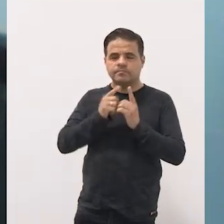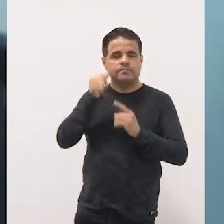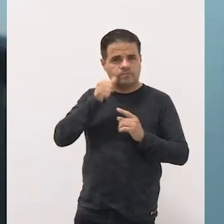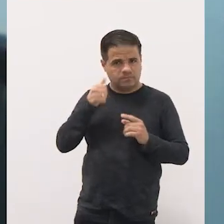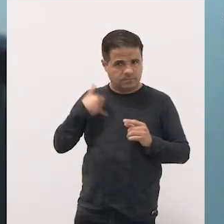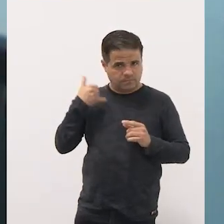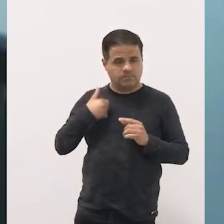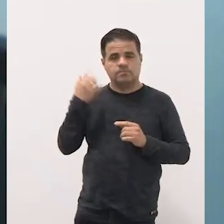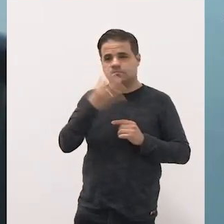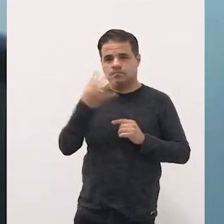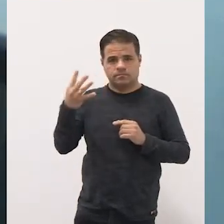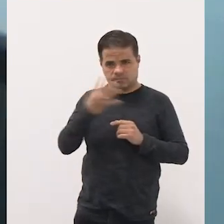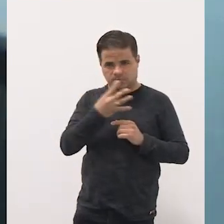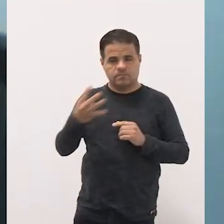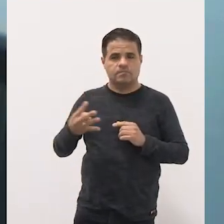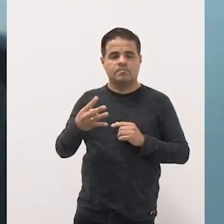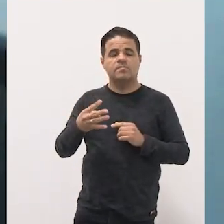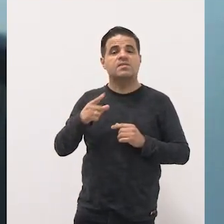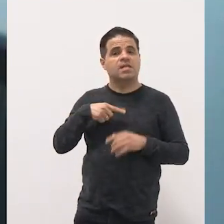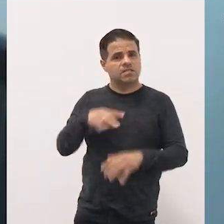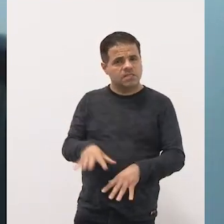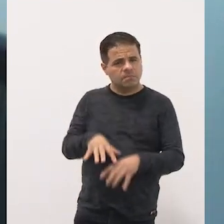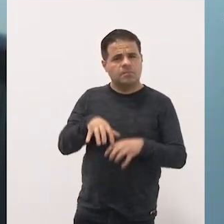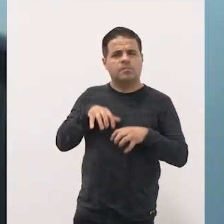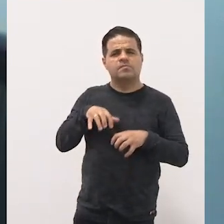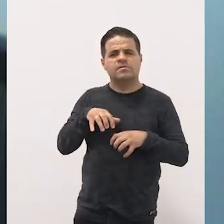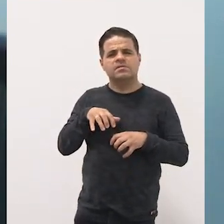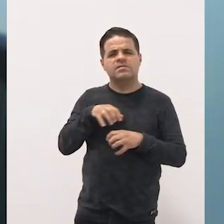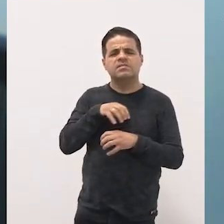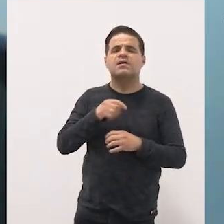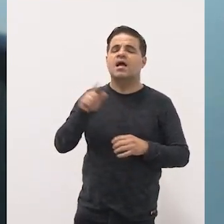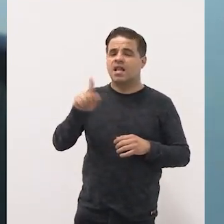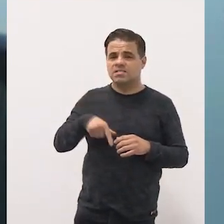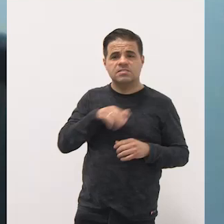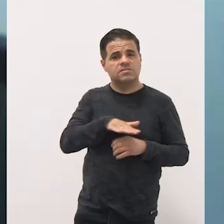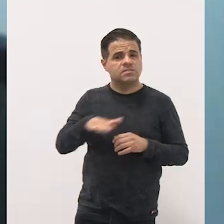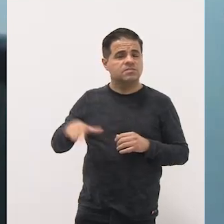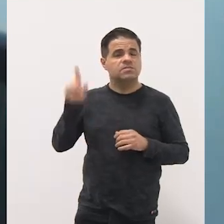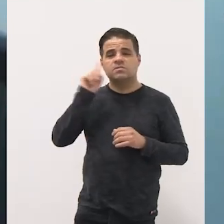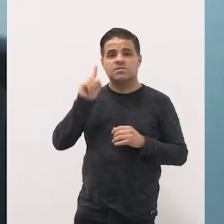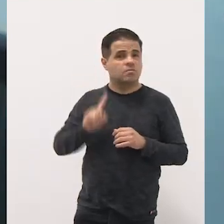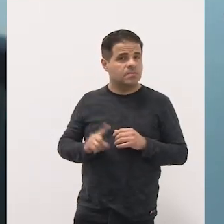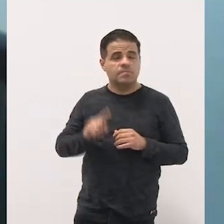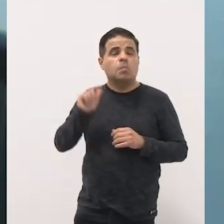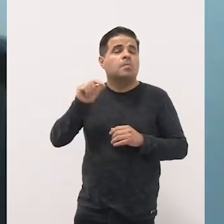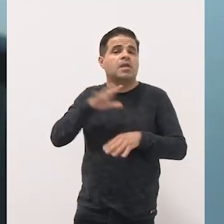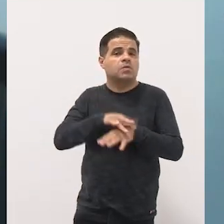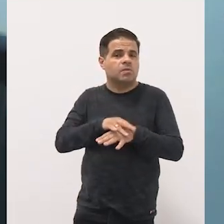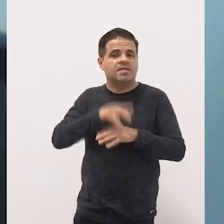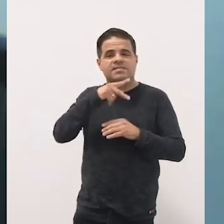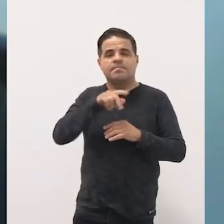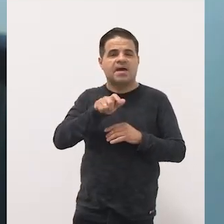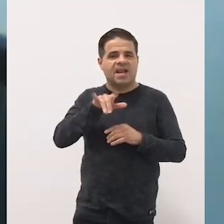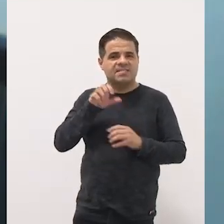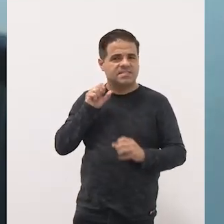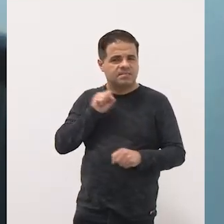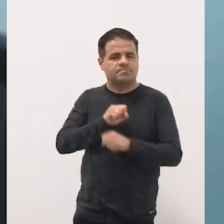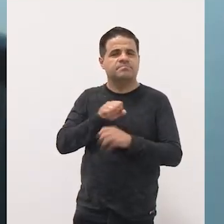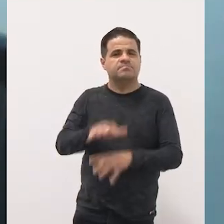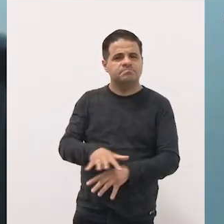44 anos com paralisia infantil. Essa mulher, ela não precisava ter paralisia infantil, porque ela,